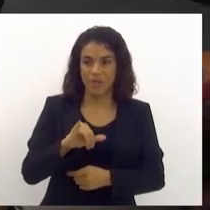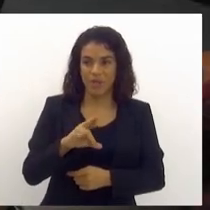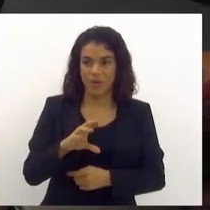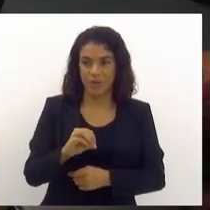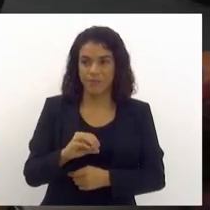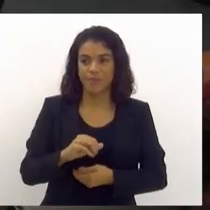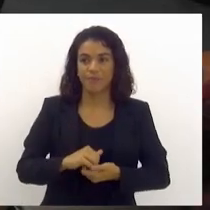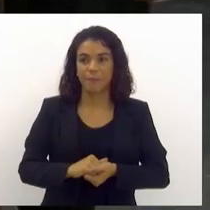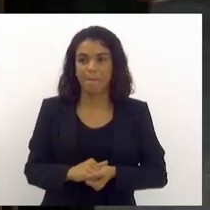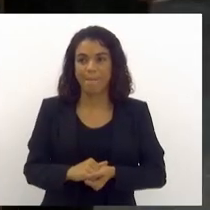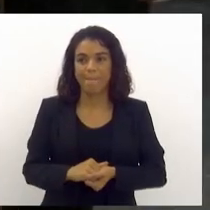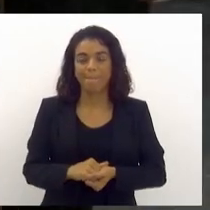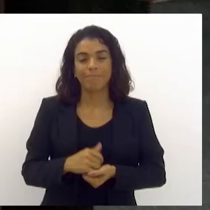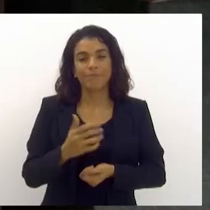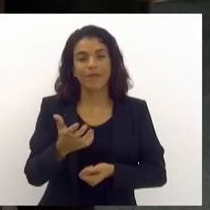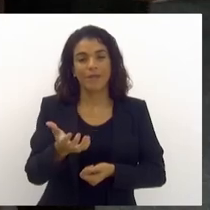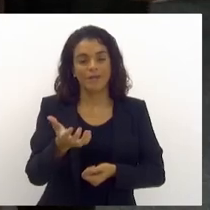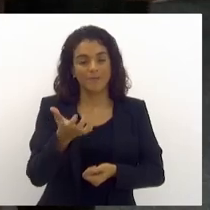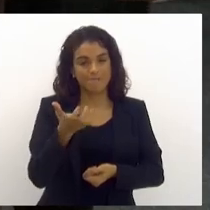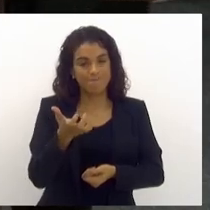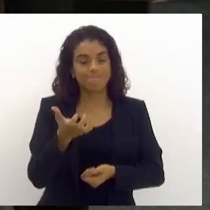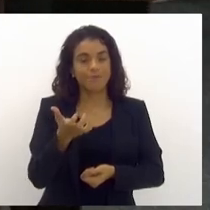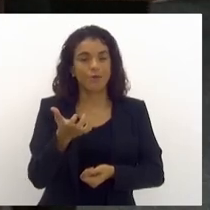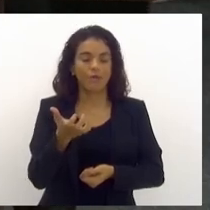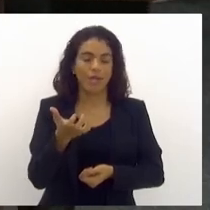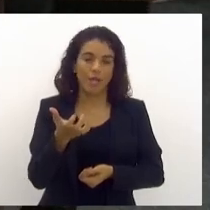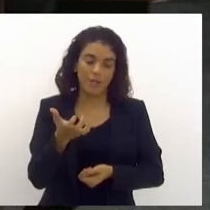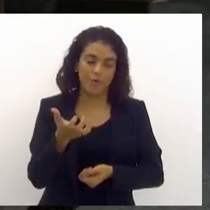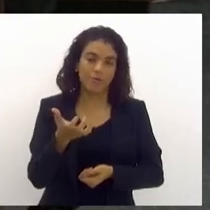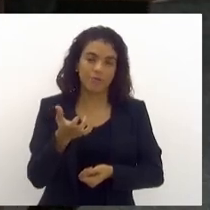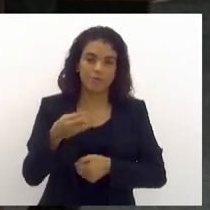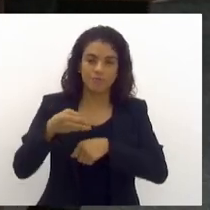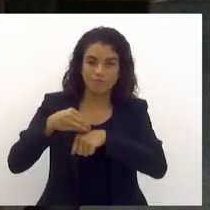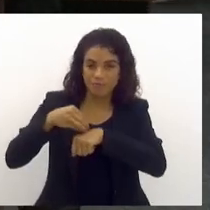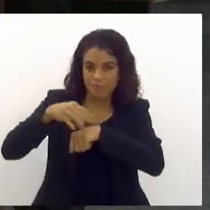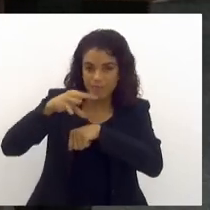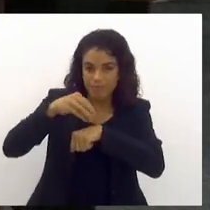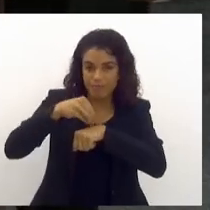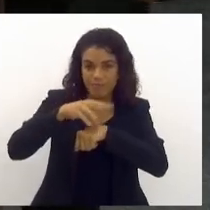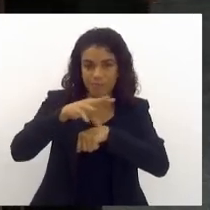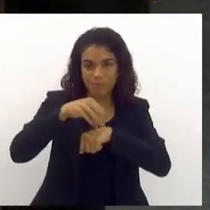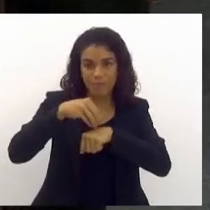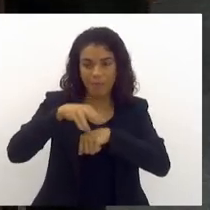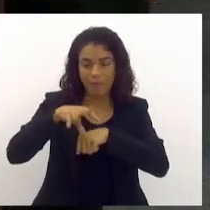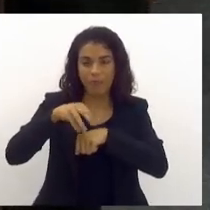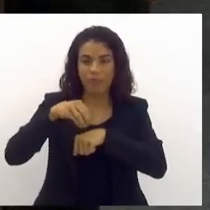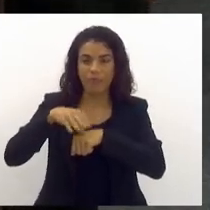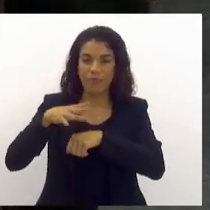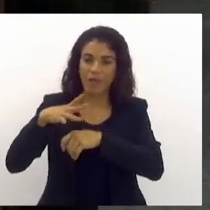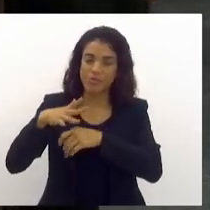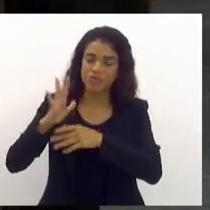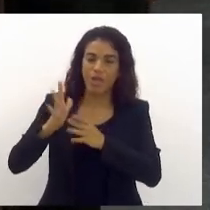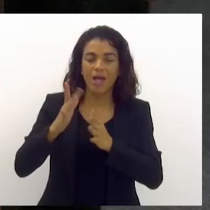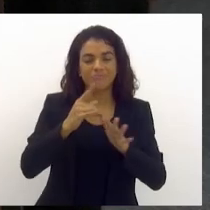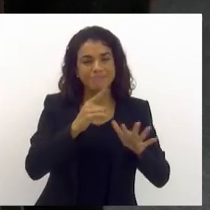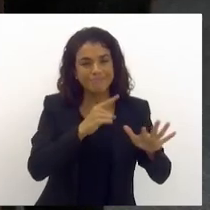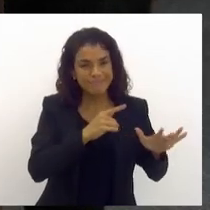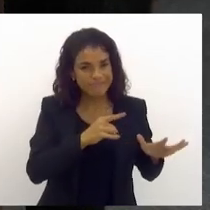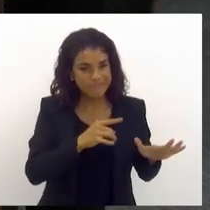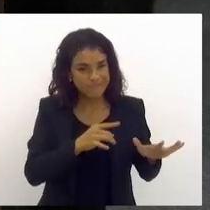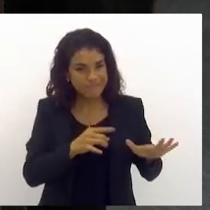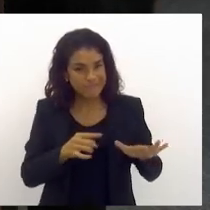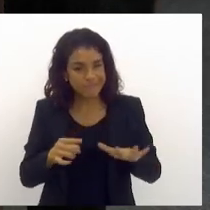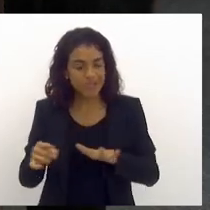presidente, queria iniciar aqui dizendo que ao longo desses dias nós nos debruçamos, todos